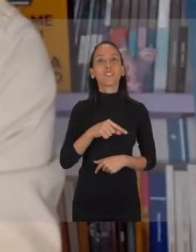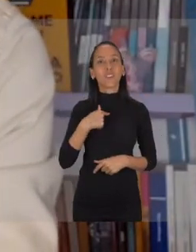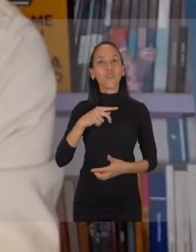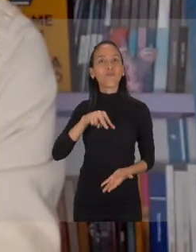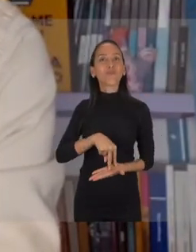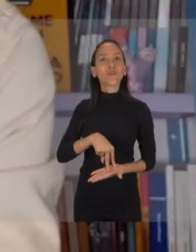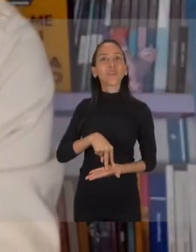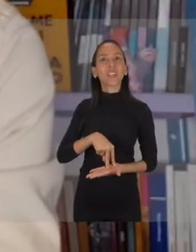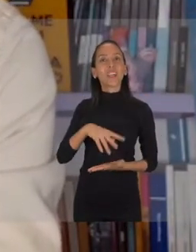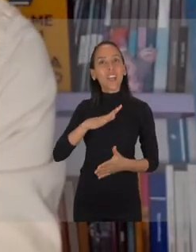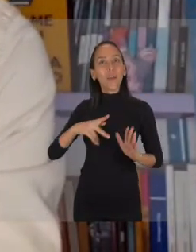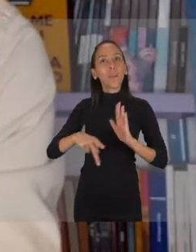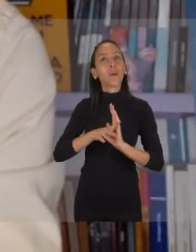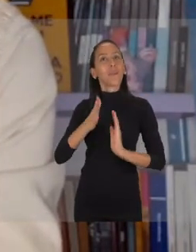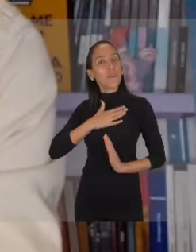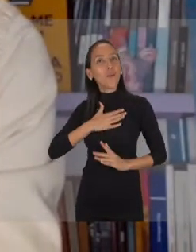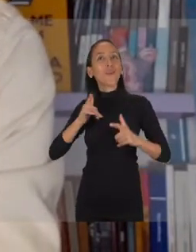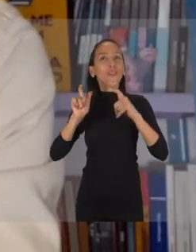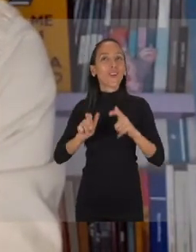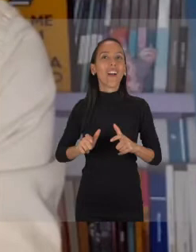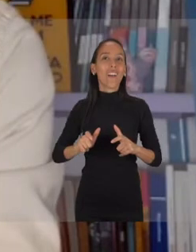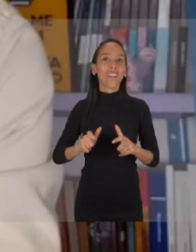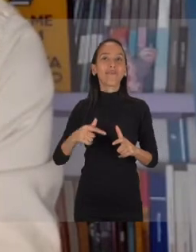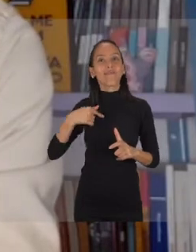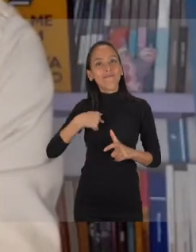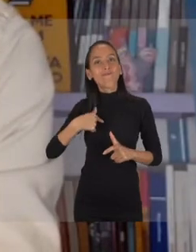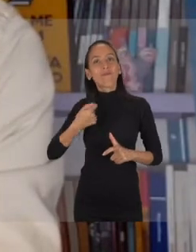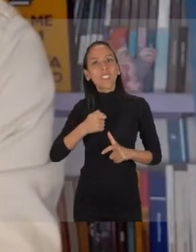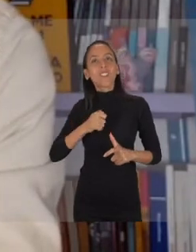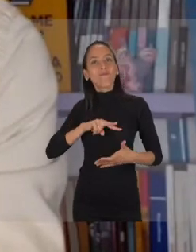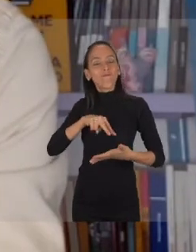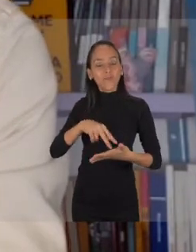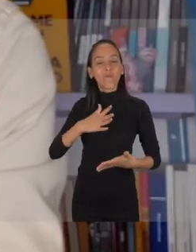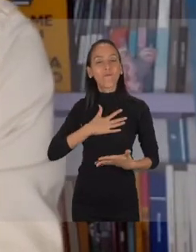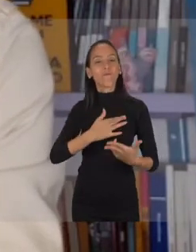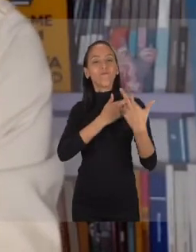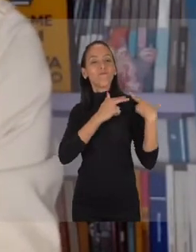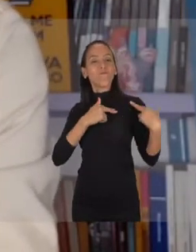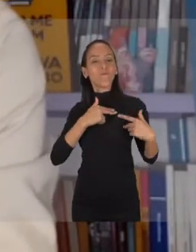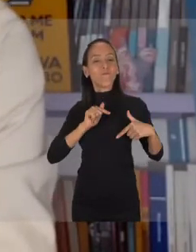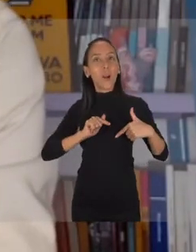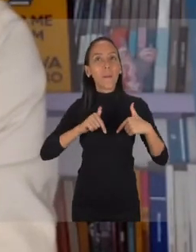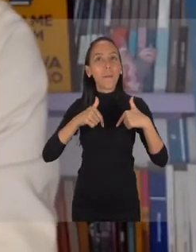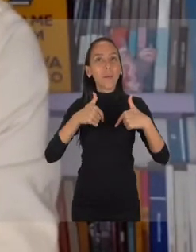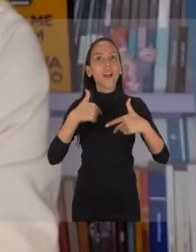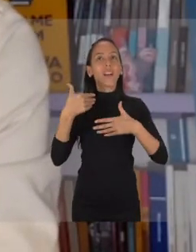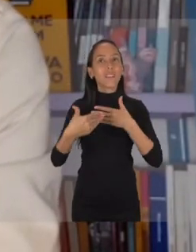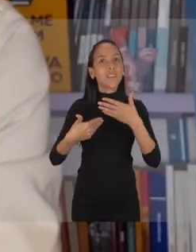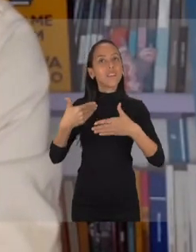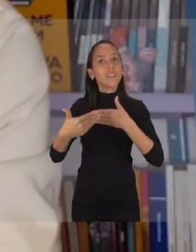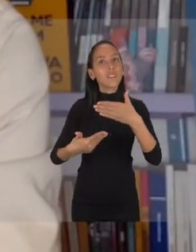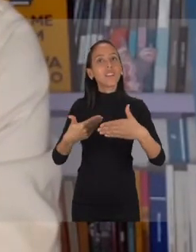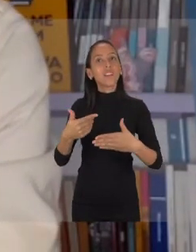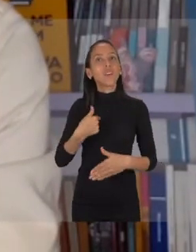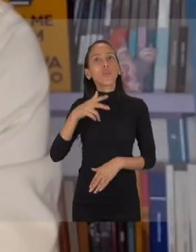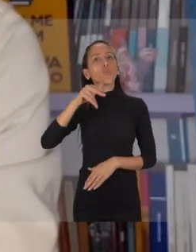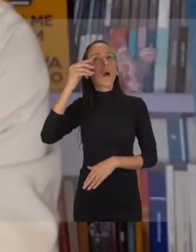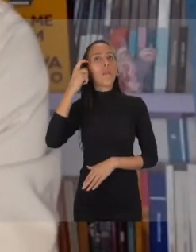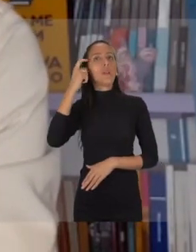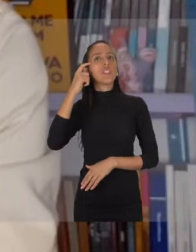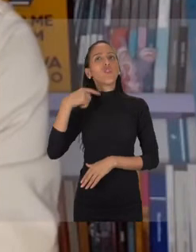este lugar como o meu, eu preciso estar nesse lugar e assumir determinadas posições. Foi aí que as coisas foram caminhando para mim, eu nunca pensei em